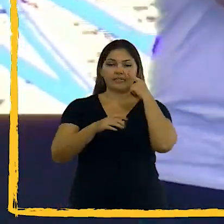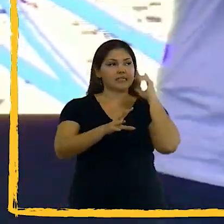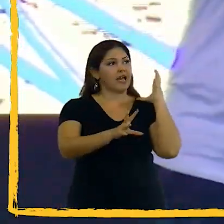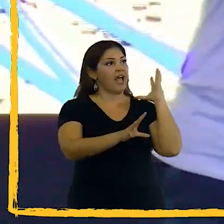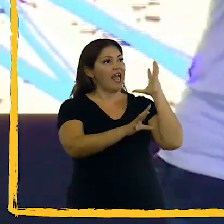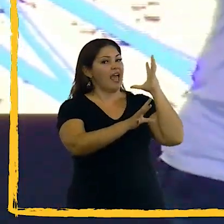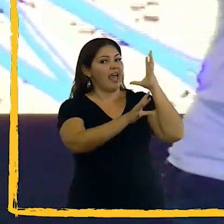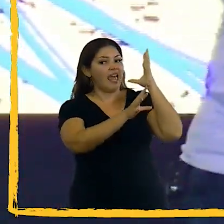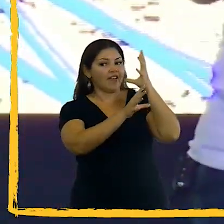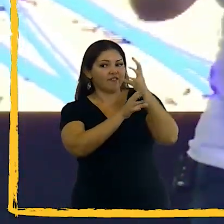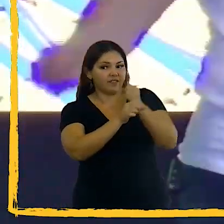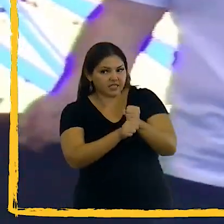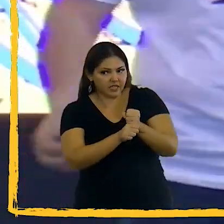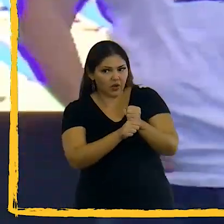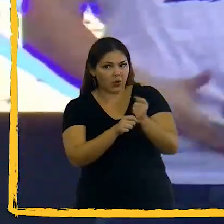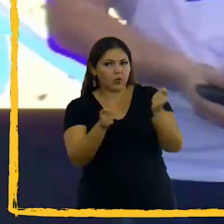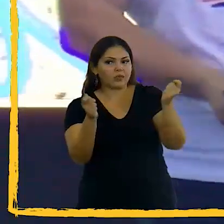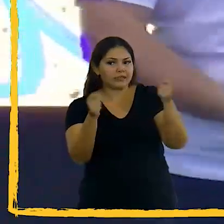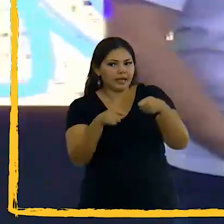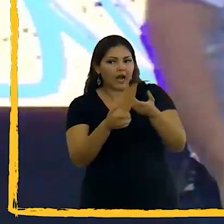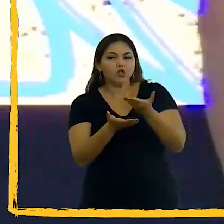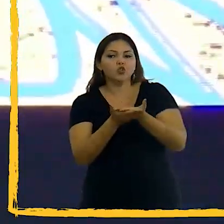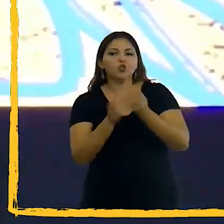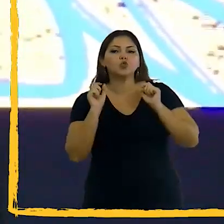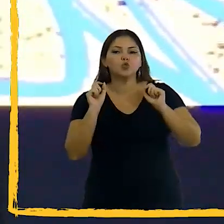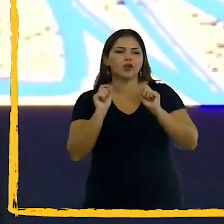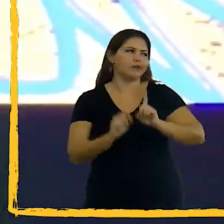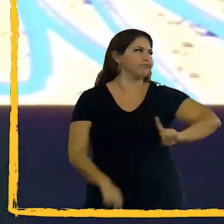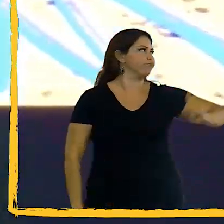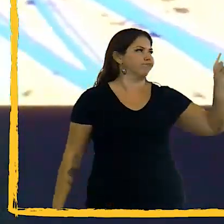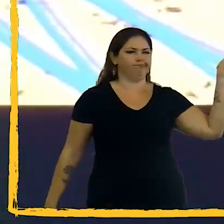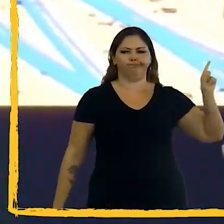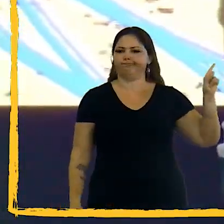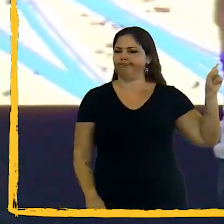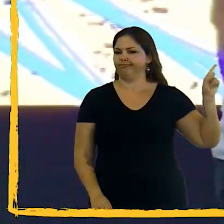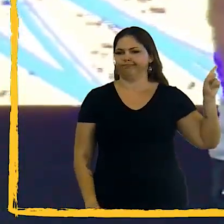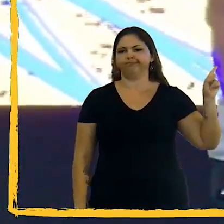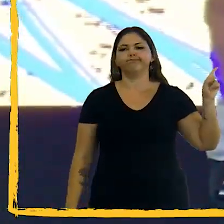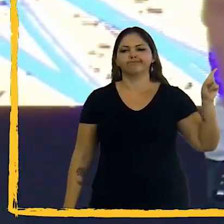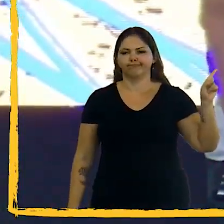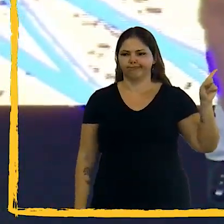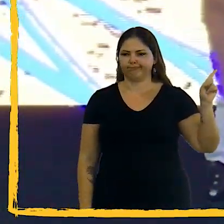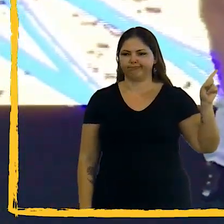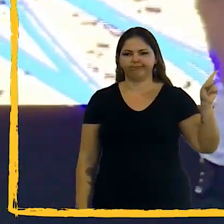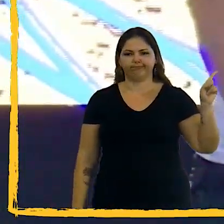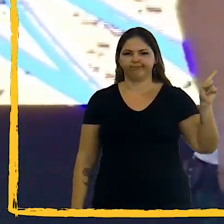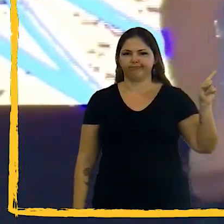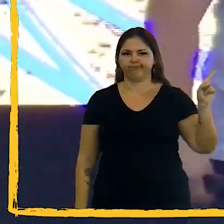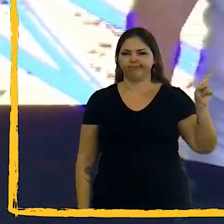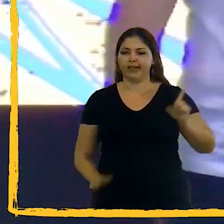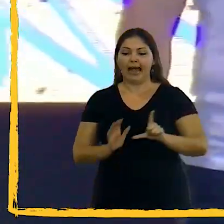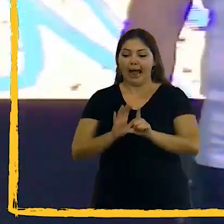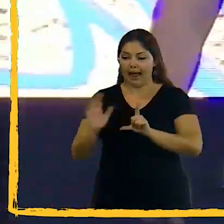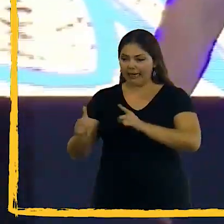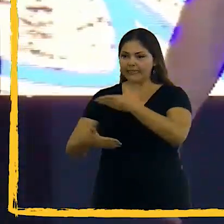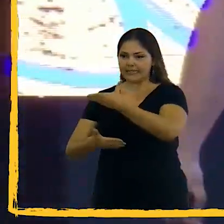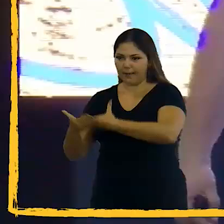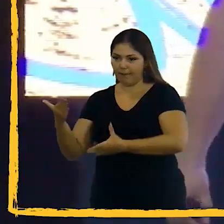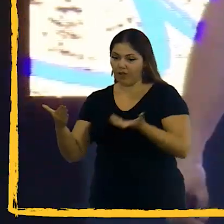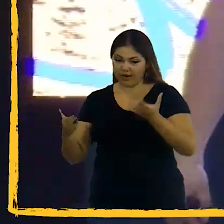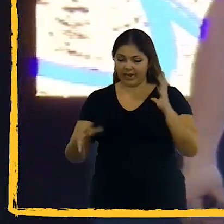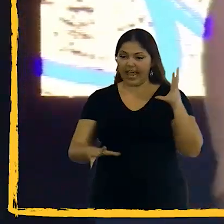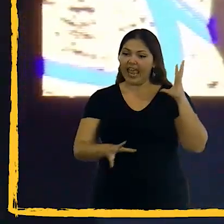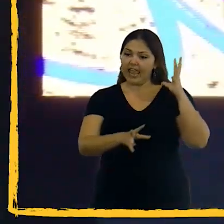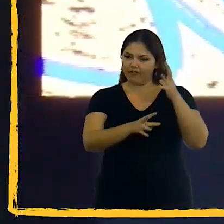vésperas da prova o que que eu estudo razão e proporção tá é fundamental você